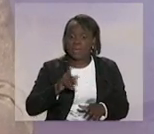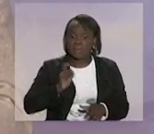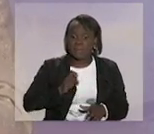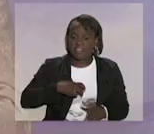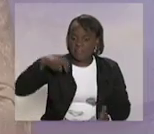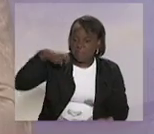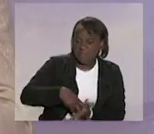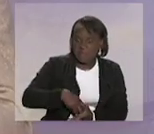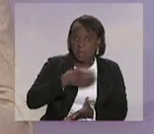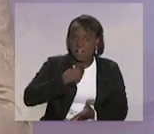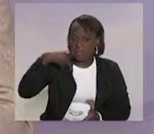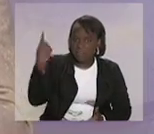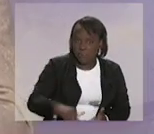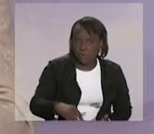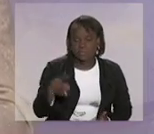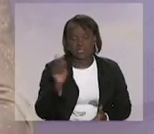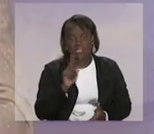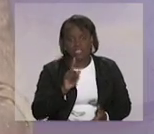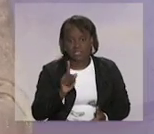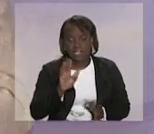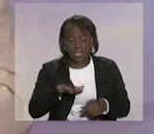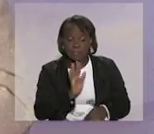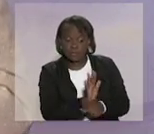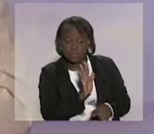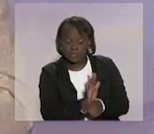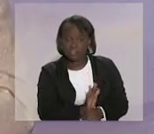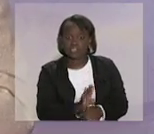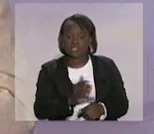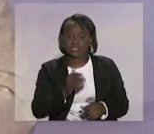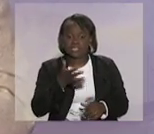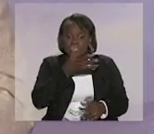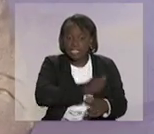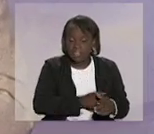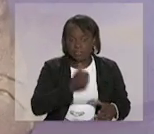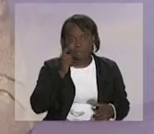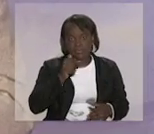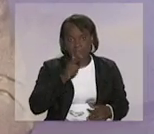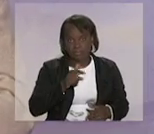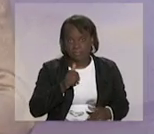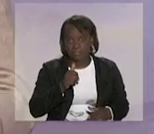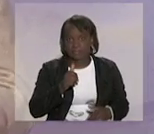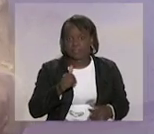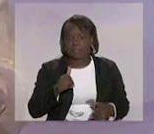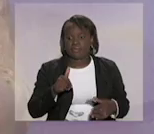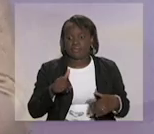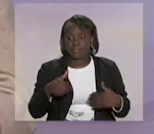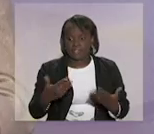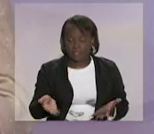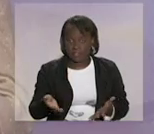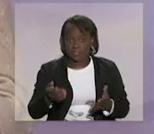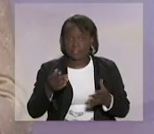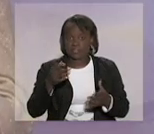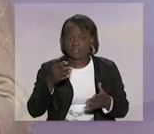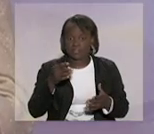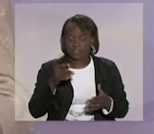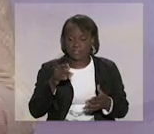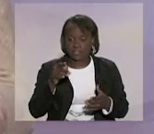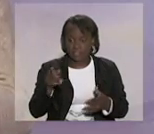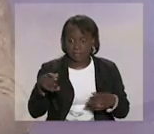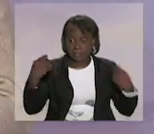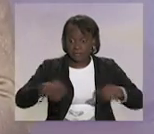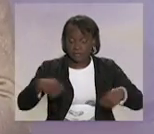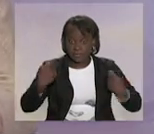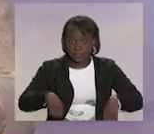para penalizar os homens, é para proteger, para resguardar as mulheres, levando em conta